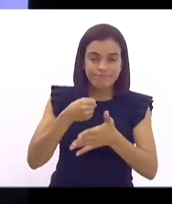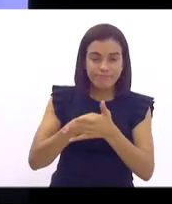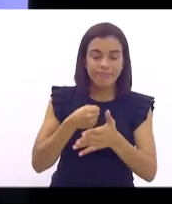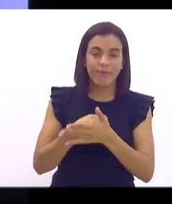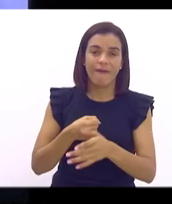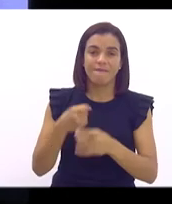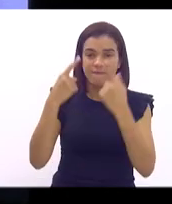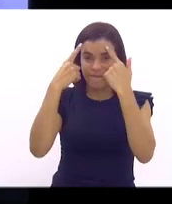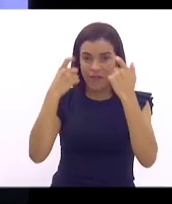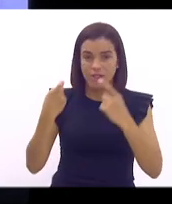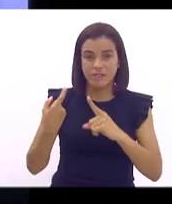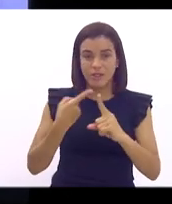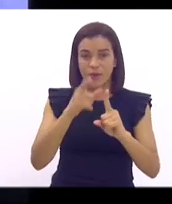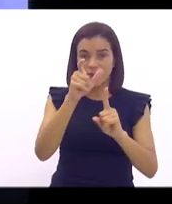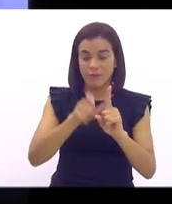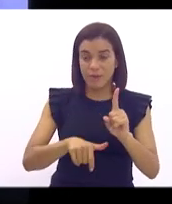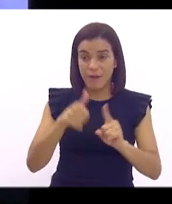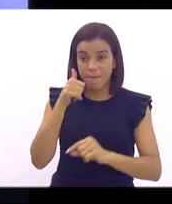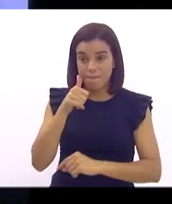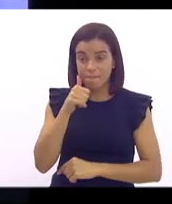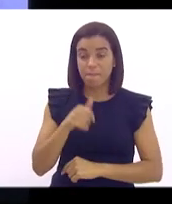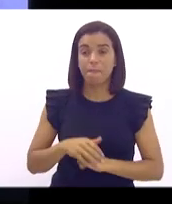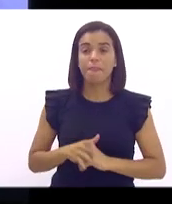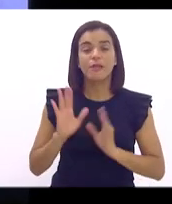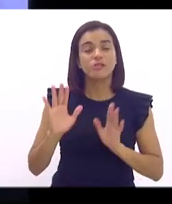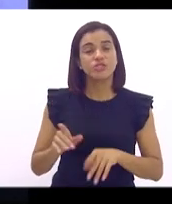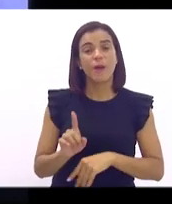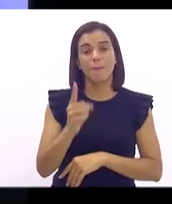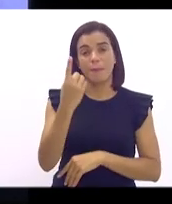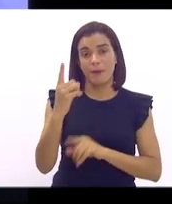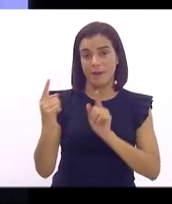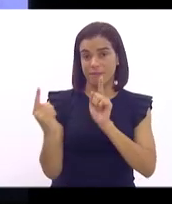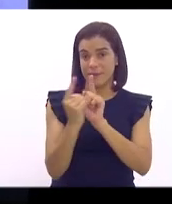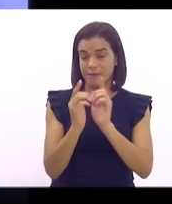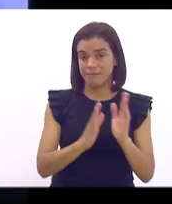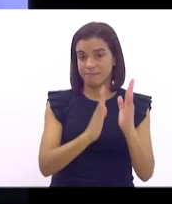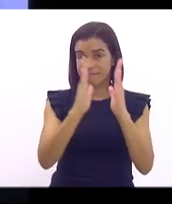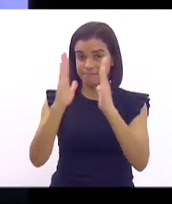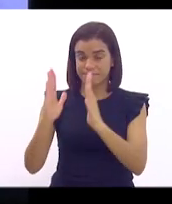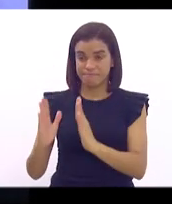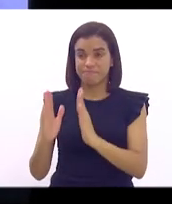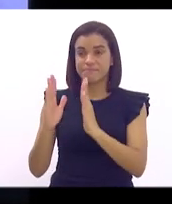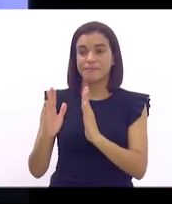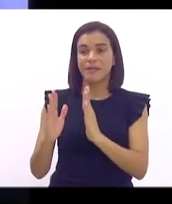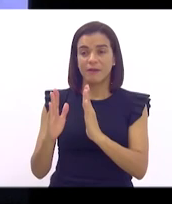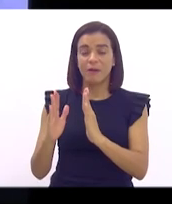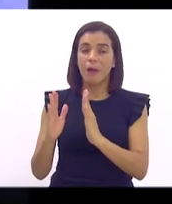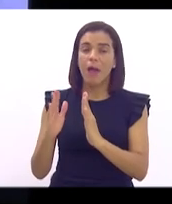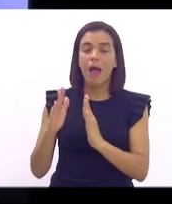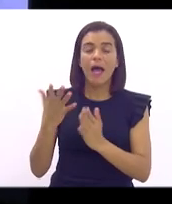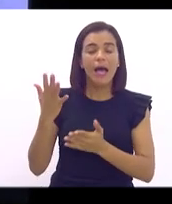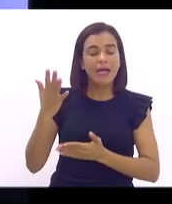defensoria pública. E, depois desse primeiro atendimento, esse acolhimento, né? Normalmente, as pessoas chegam num estado